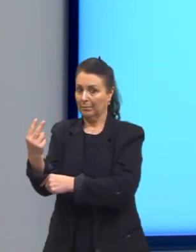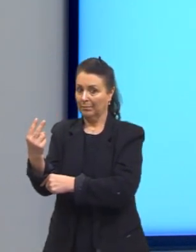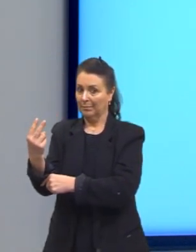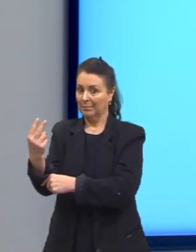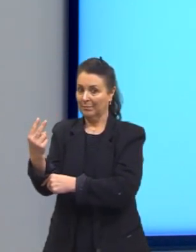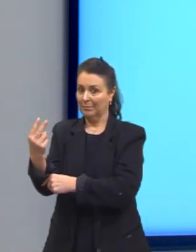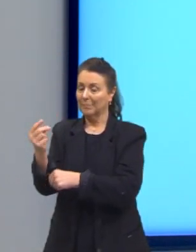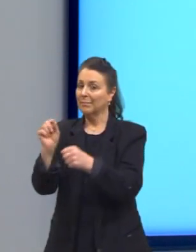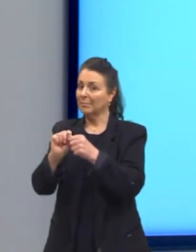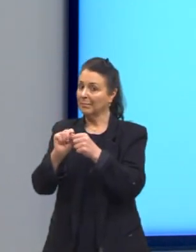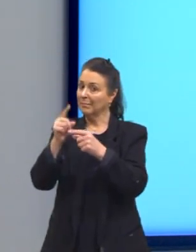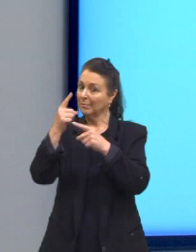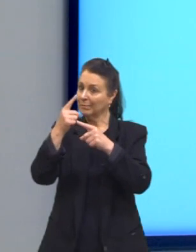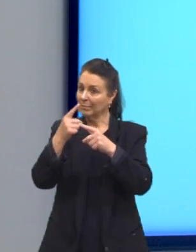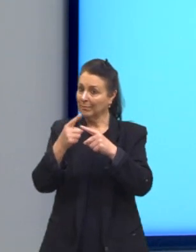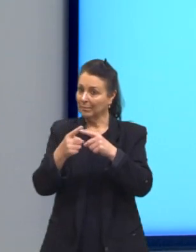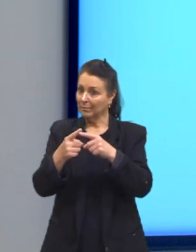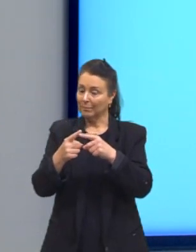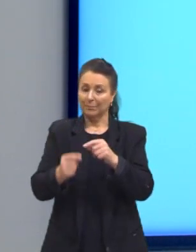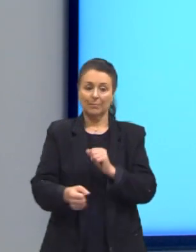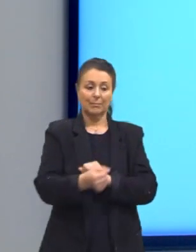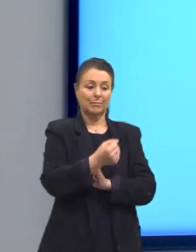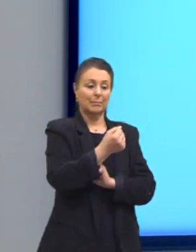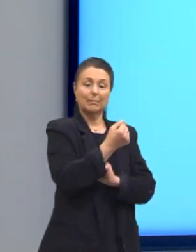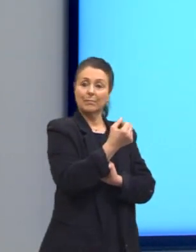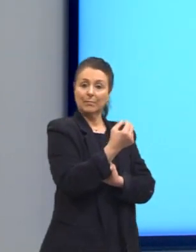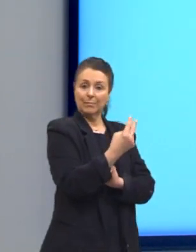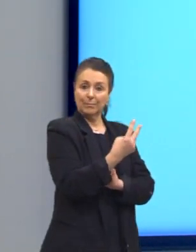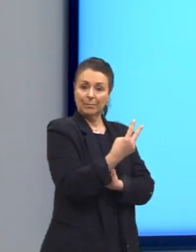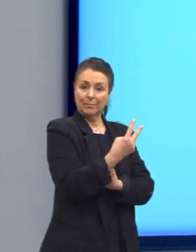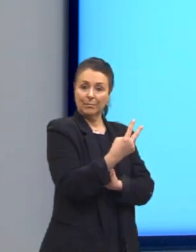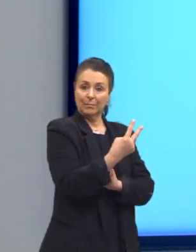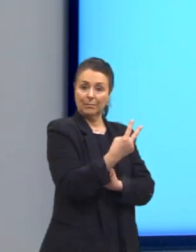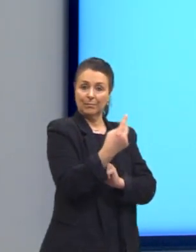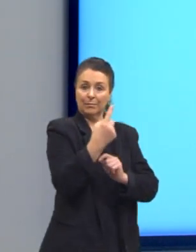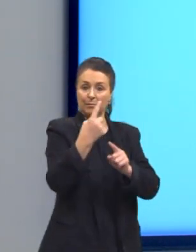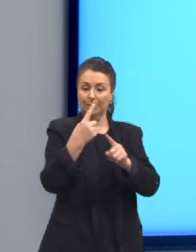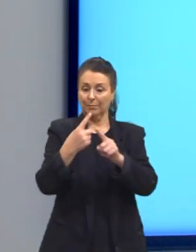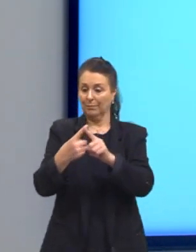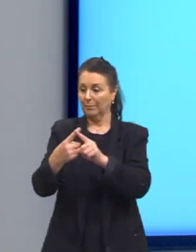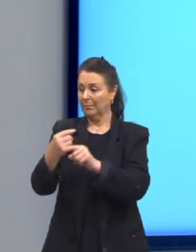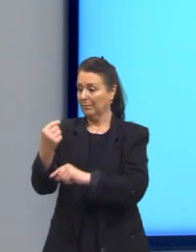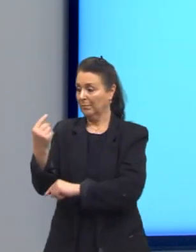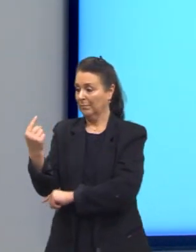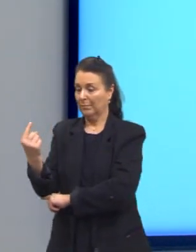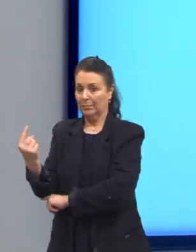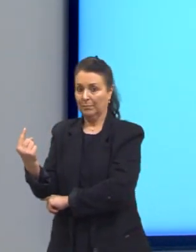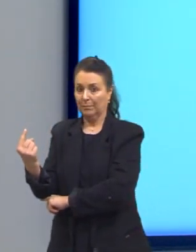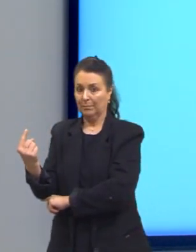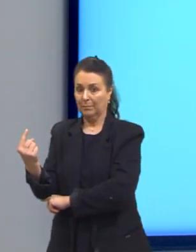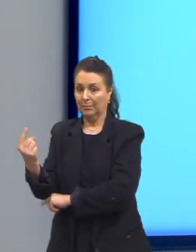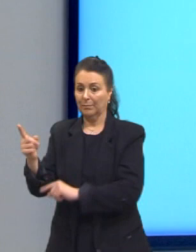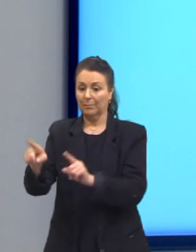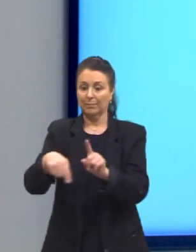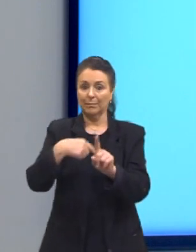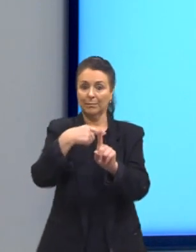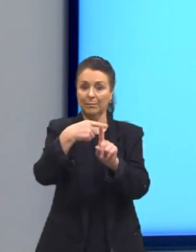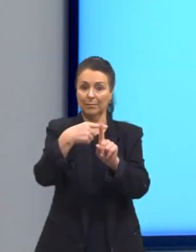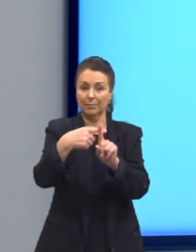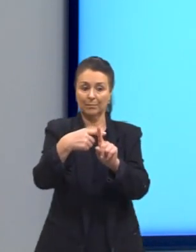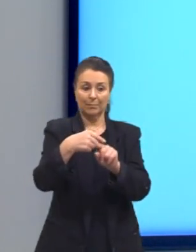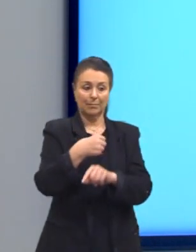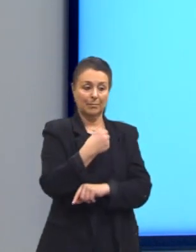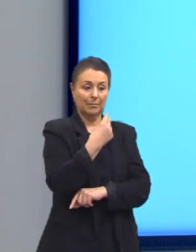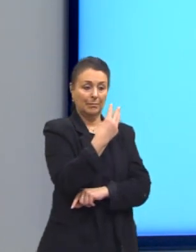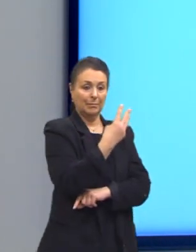efetuar a multiplicação da seguinte forma o dois multiplica o mas